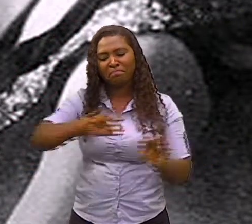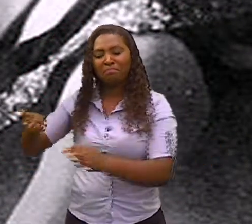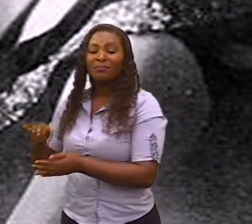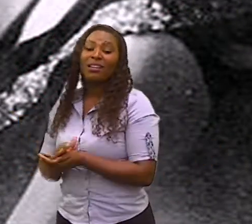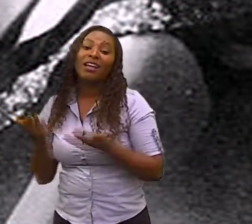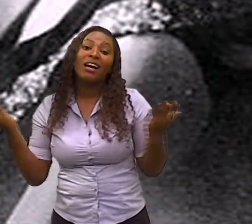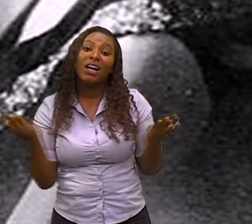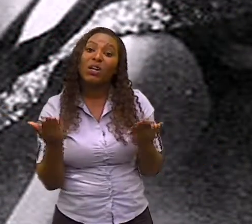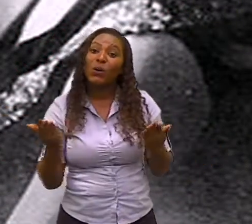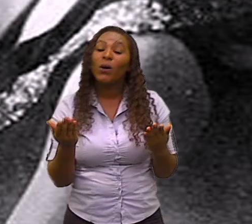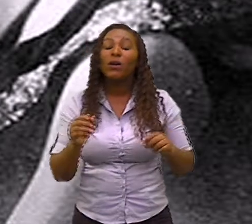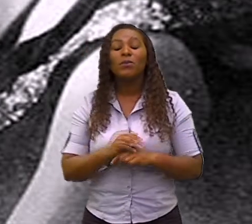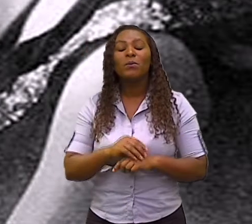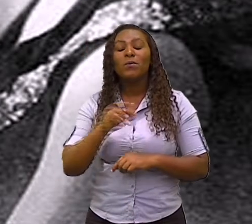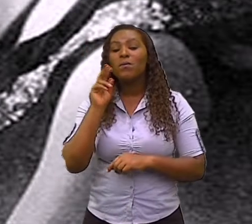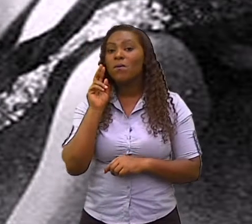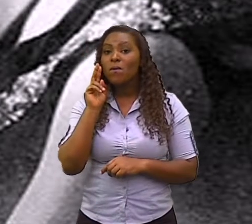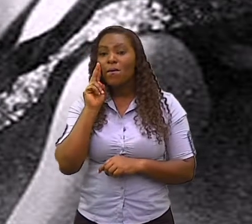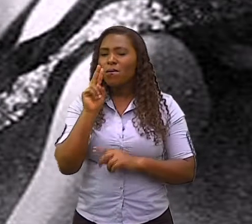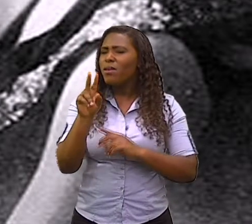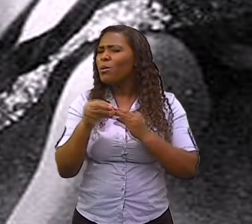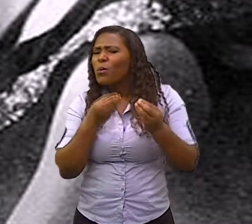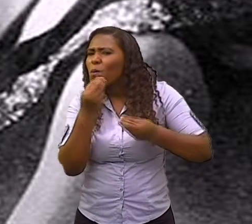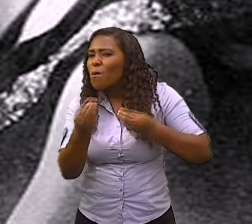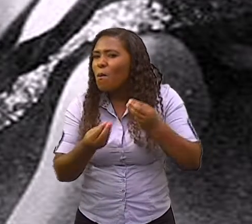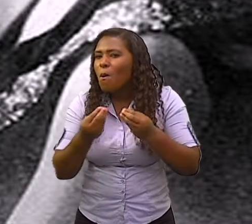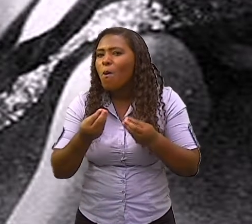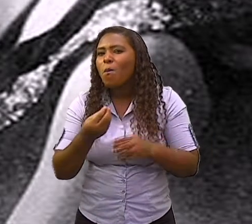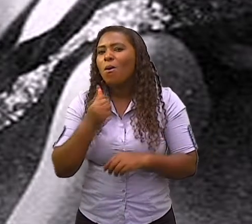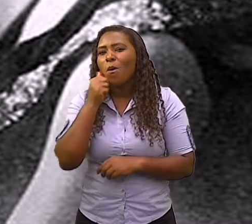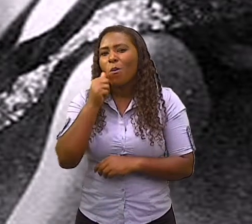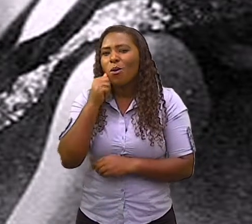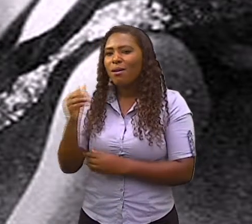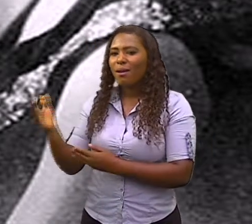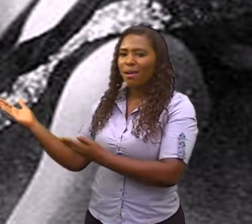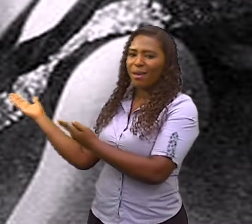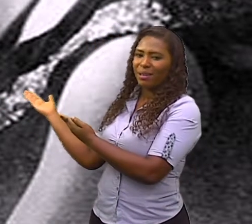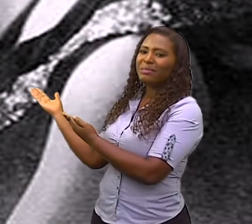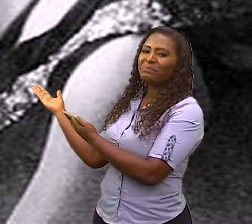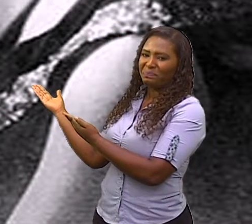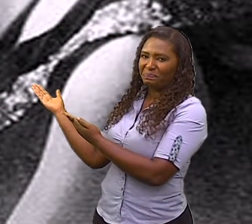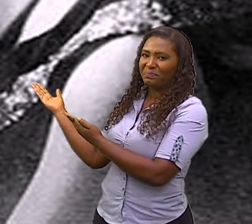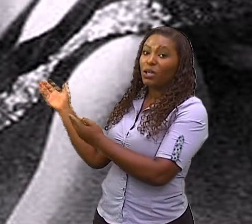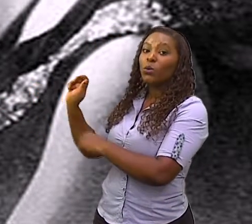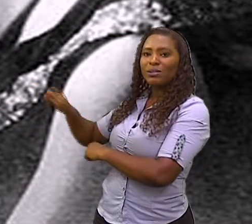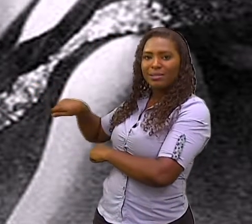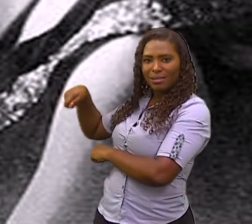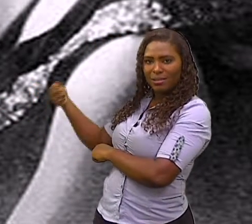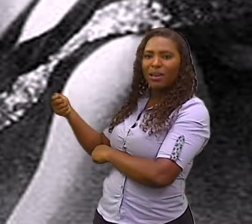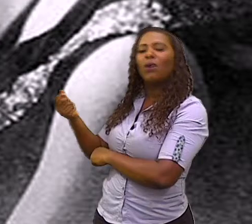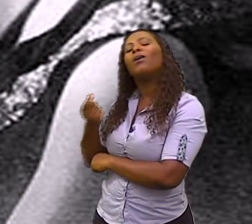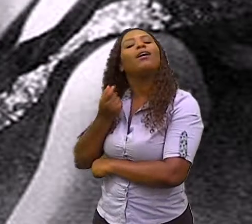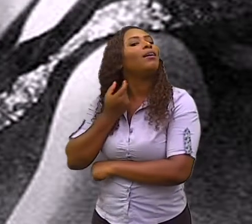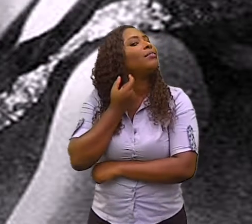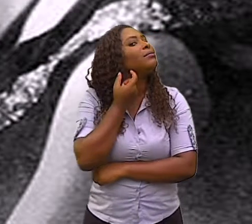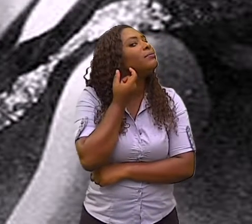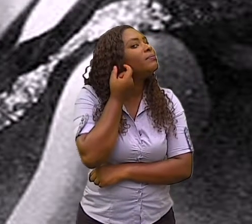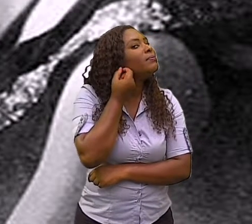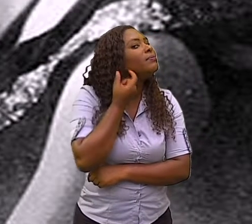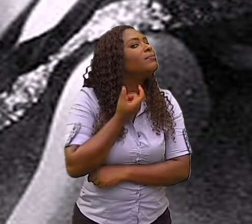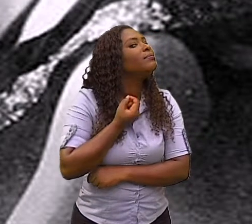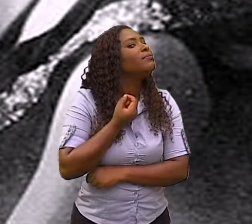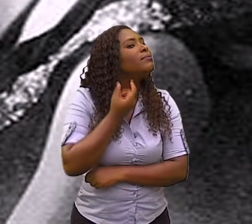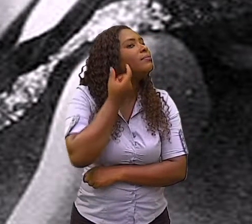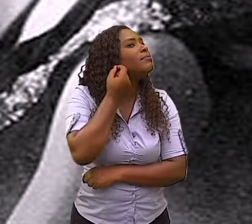através dos olhares de uma grande artista brasileira, que é a pintora Tarsila do Amaral. Tarsila